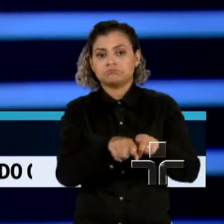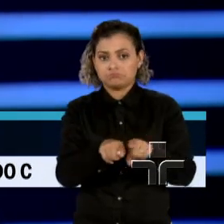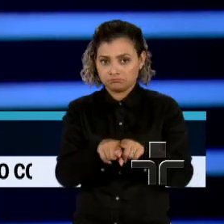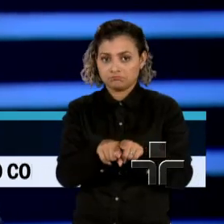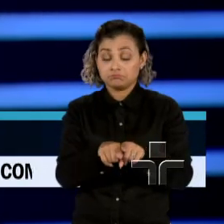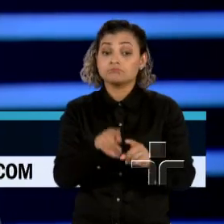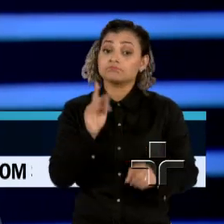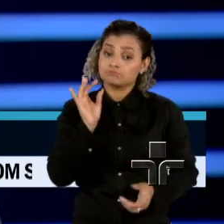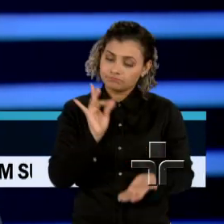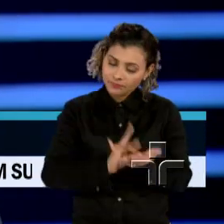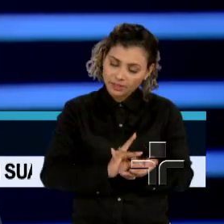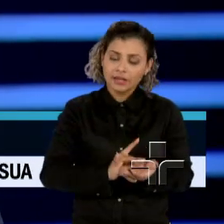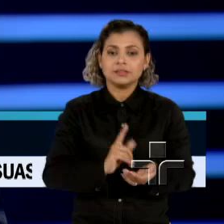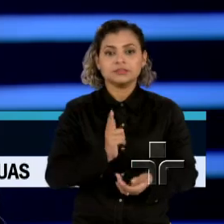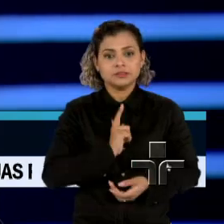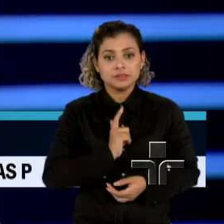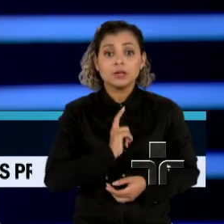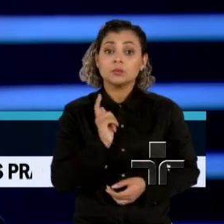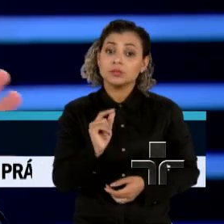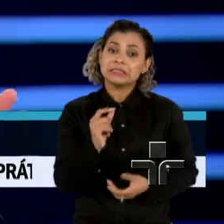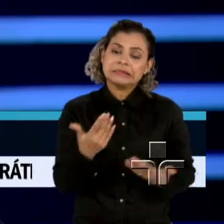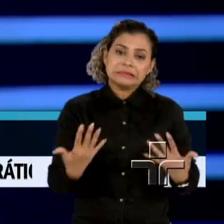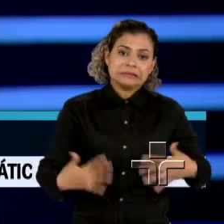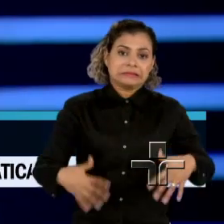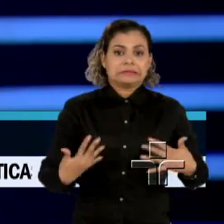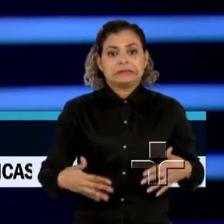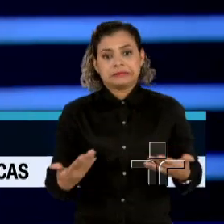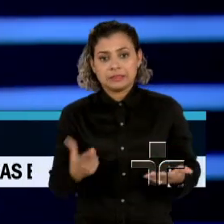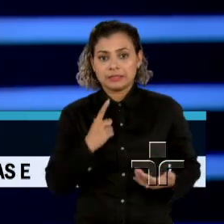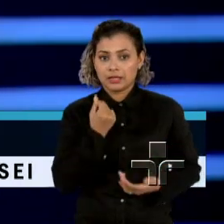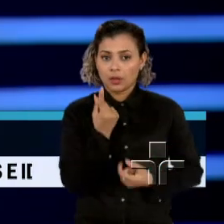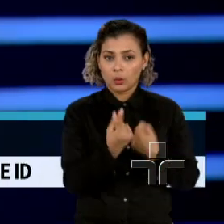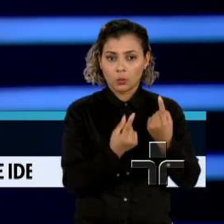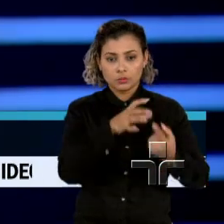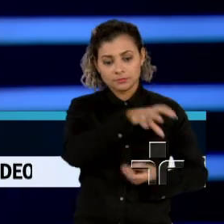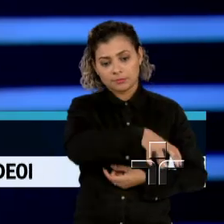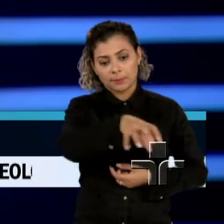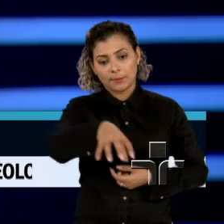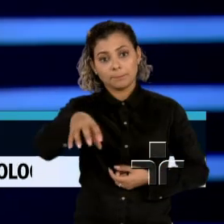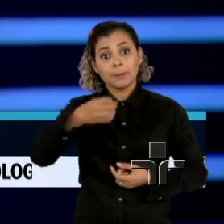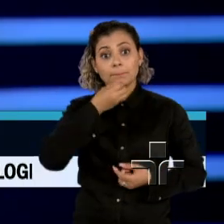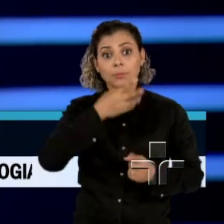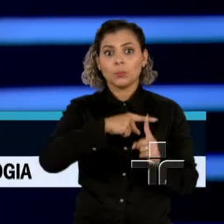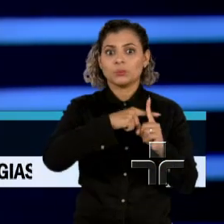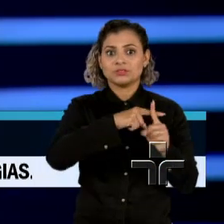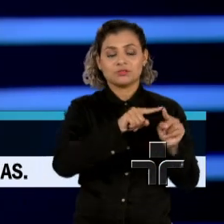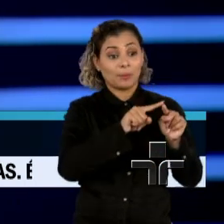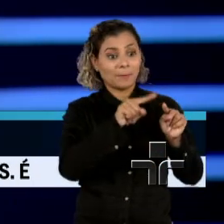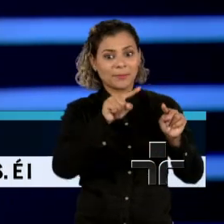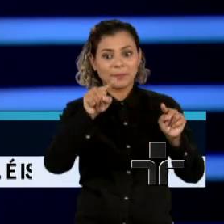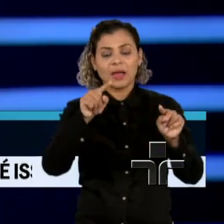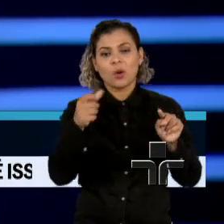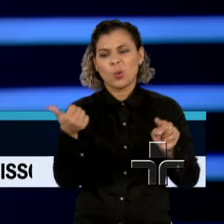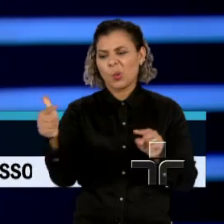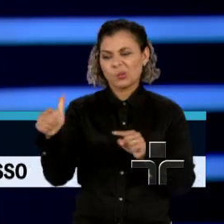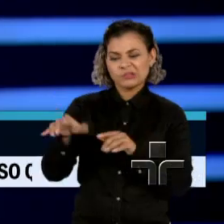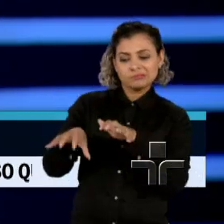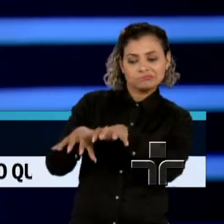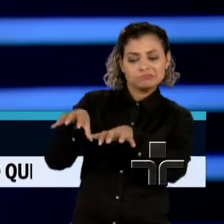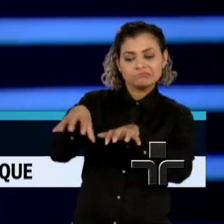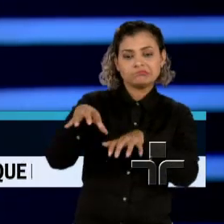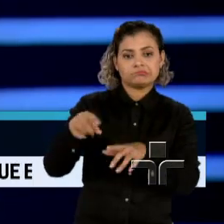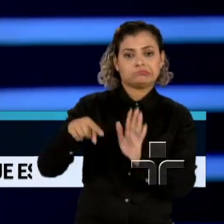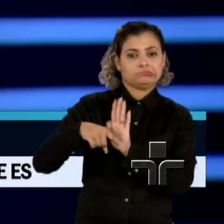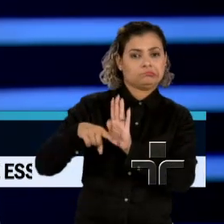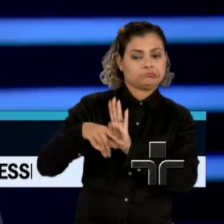são sinais um pouco dispersos, alguns setores respondendo positivamente, outros negativamente, alguns que